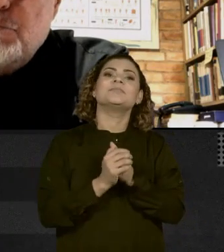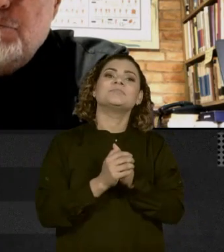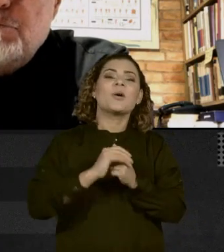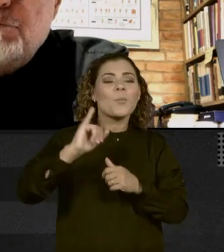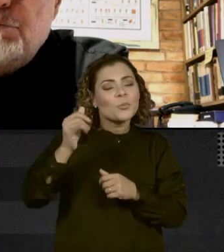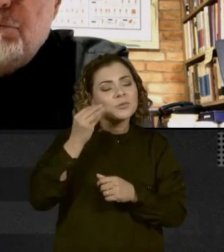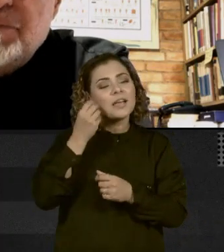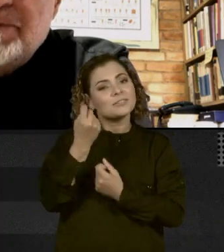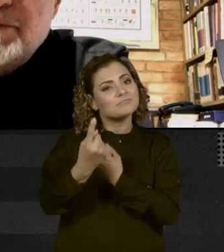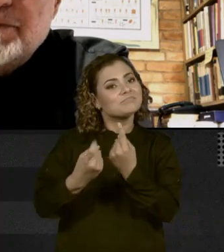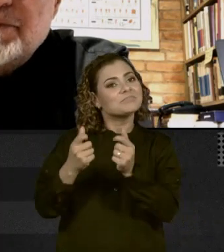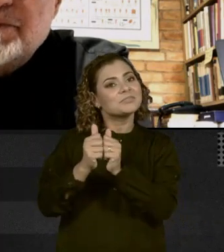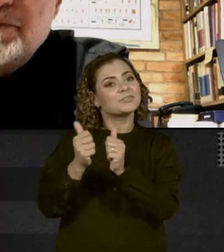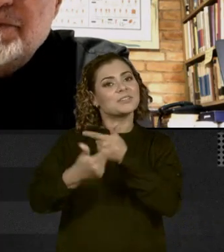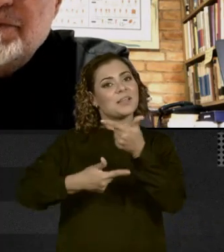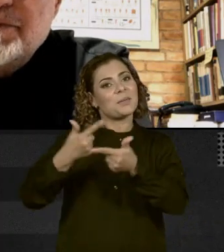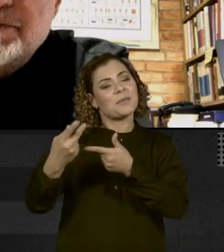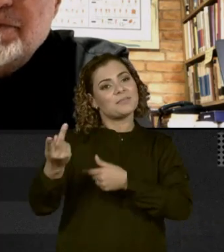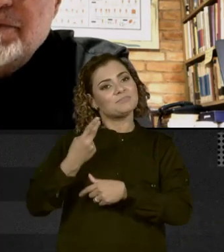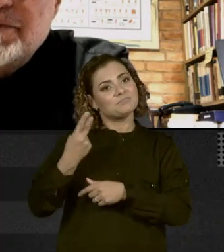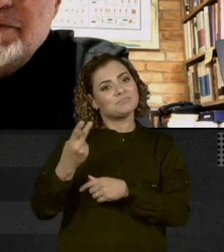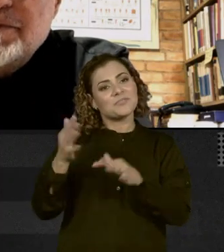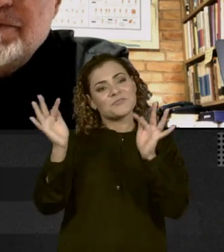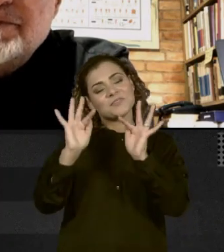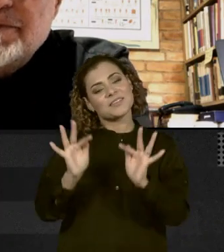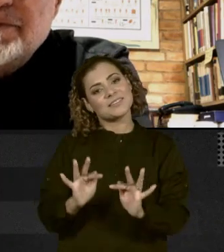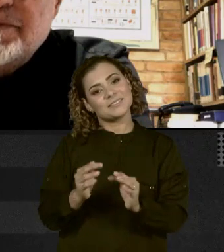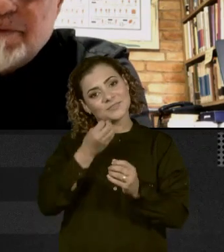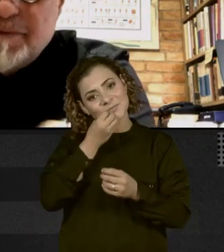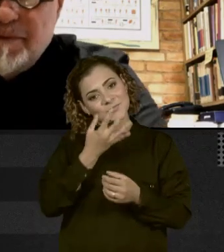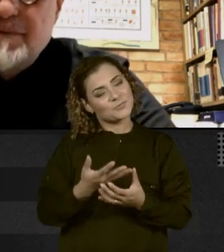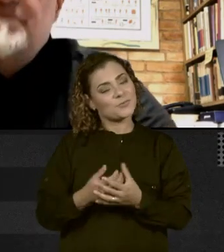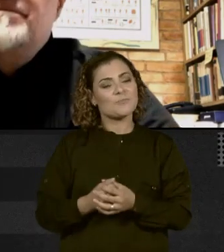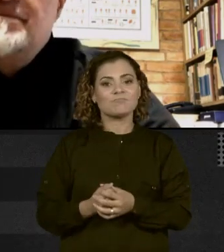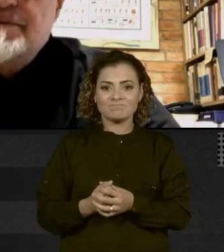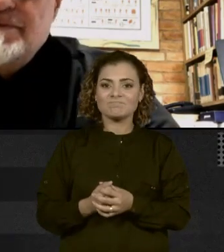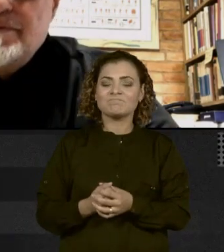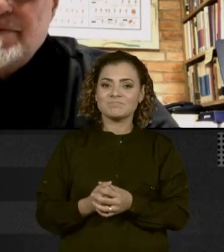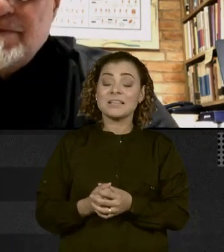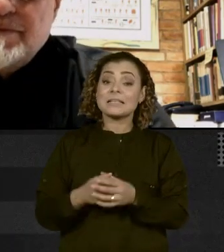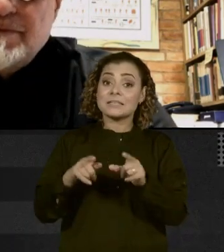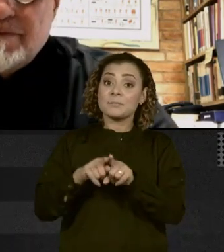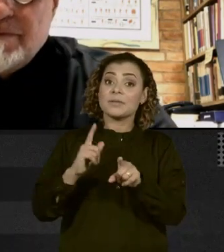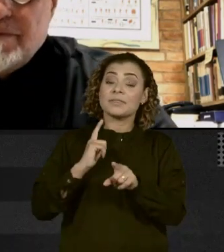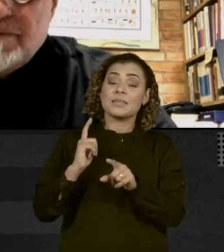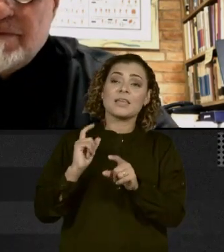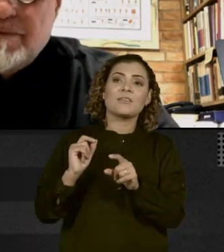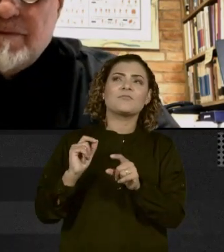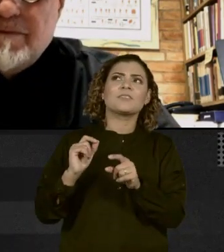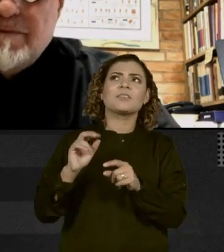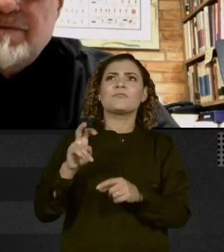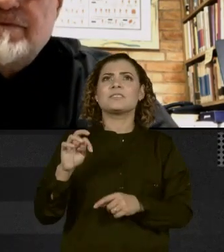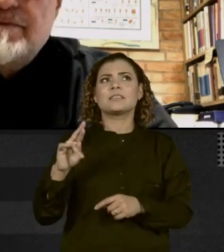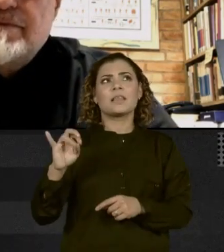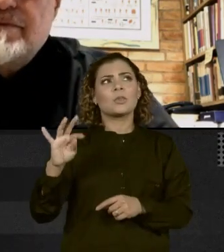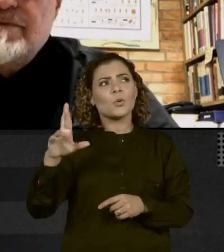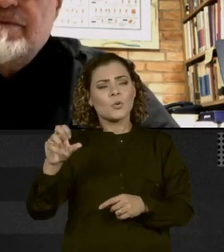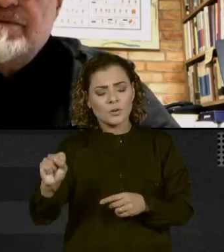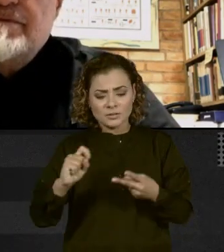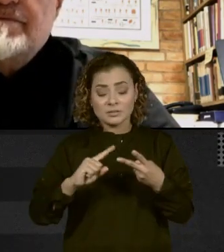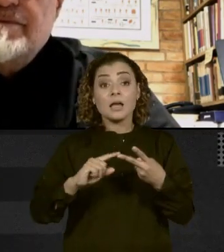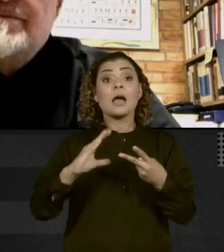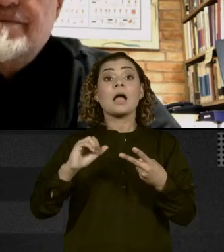que era um personagem maravilhoso, que conseguia a duras penas. E desde então a gente teve